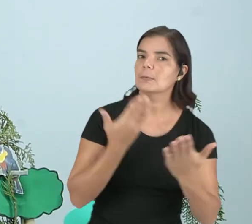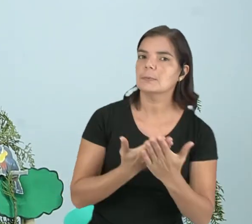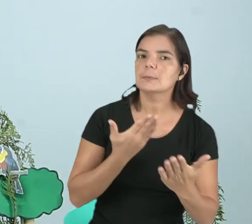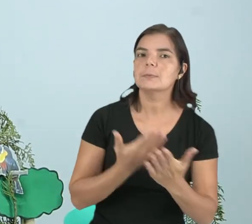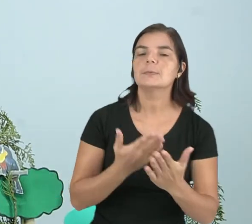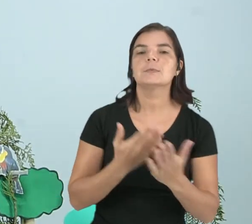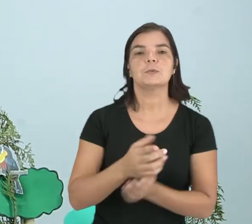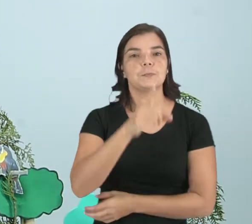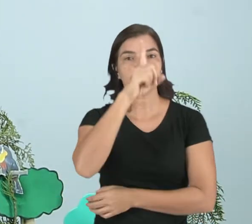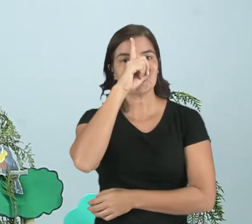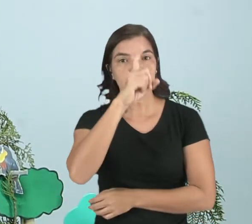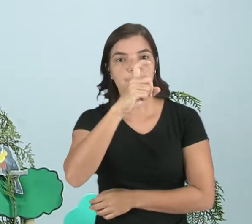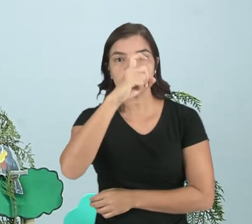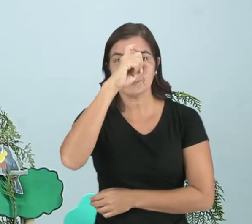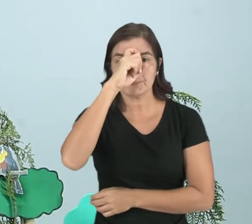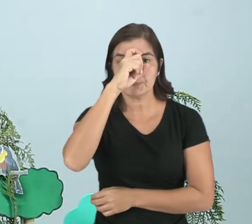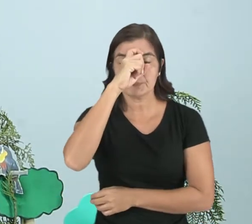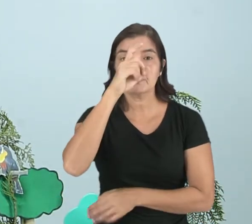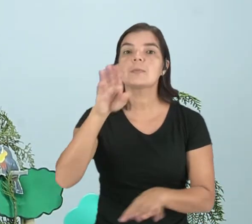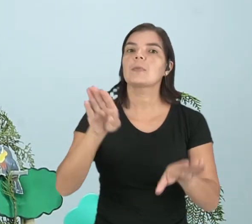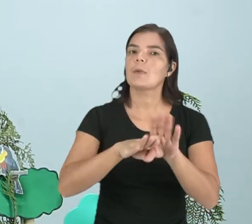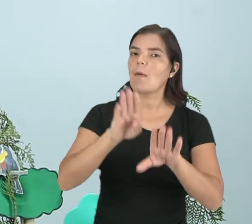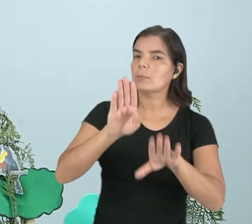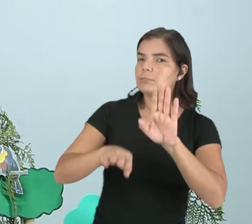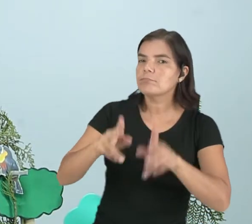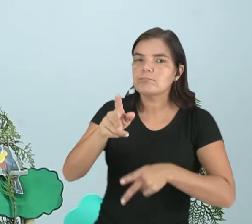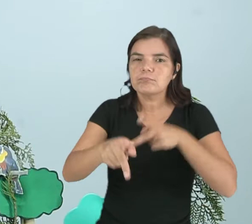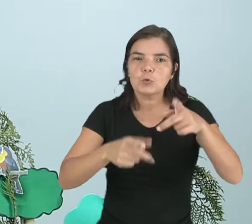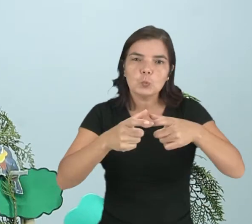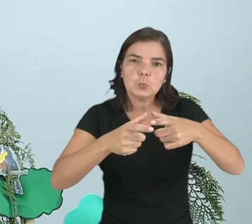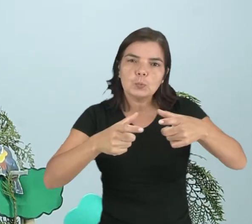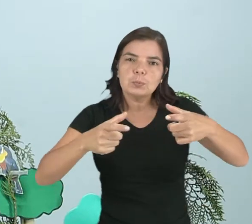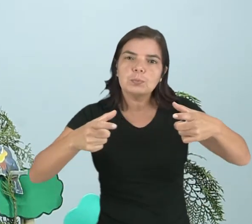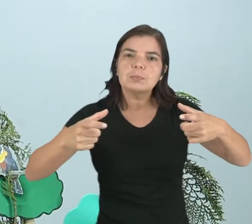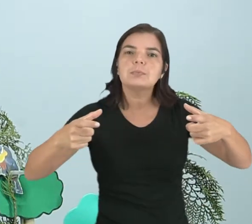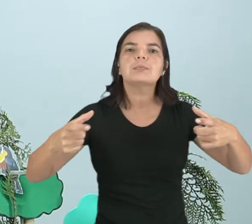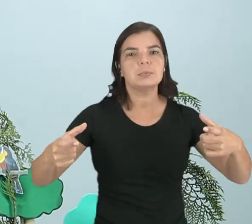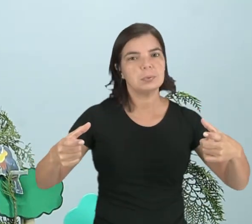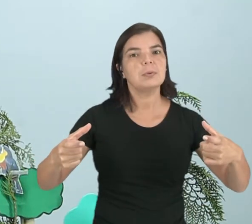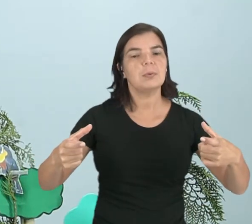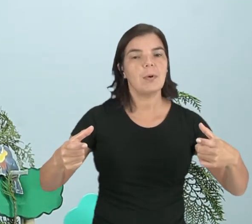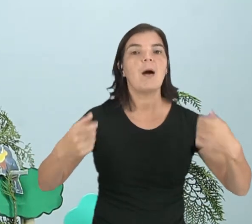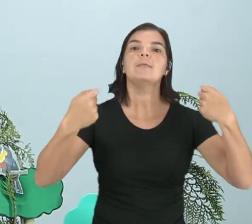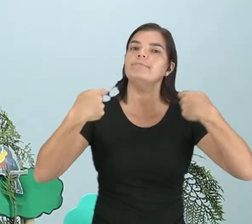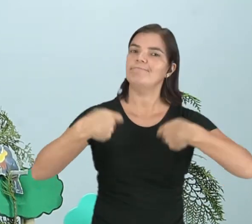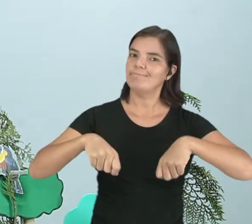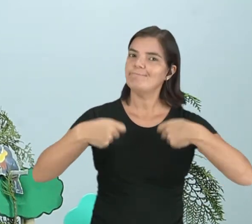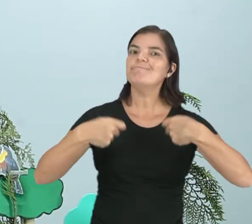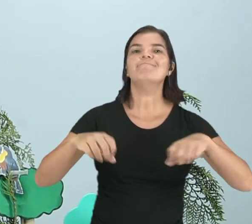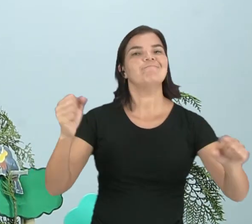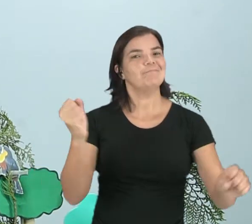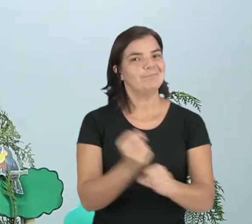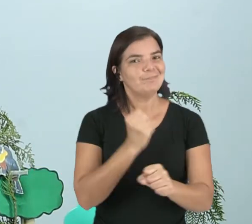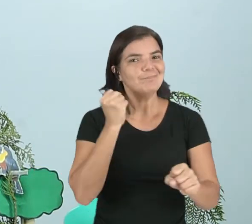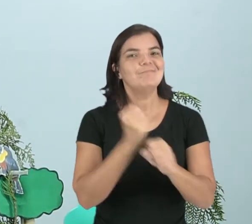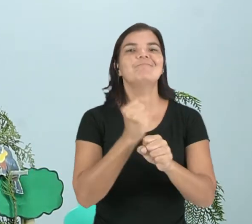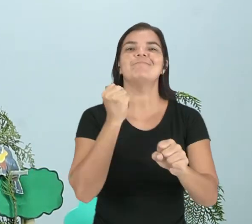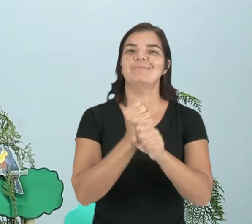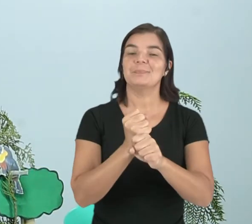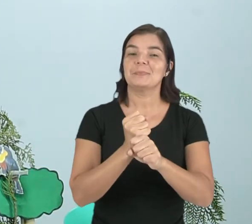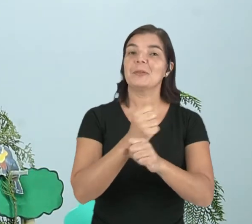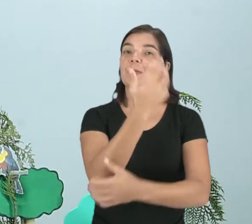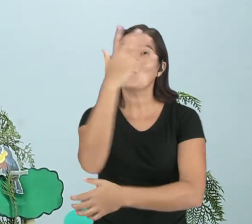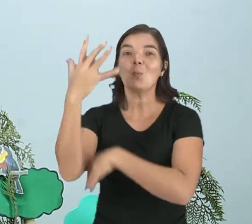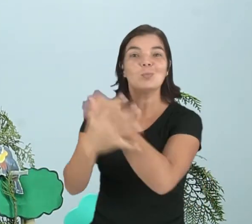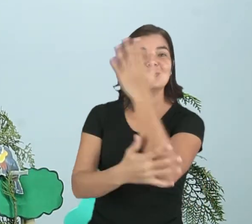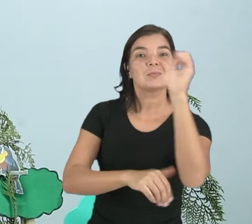escolas, hospitais. E à medida que a população vai crescendo, há mais necessidade de construir. Então, a